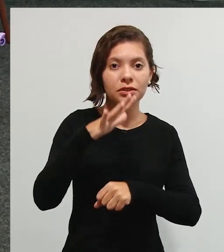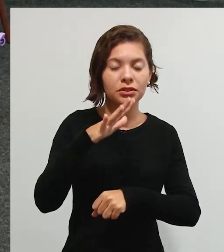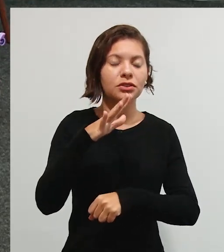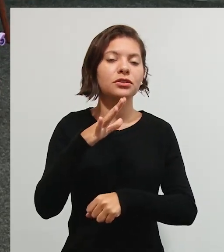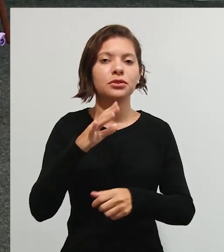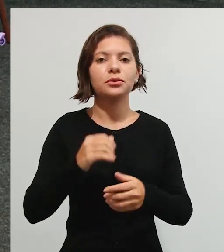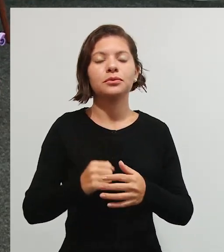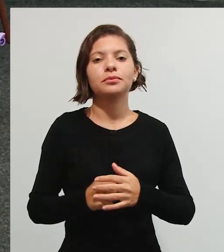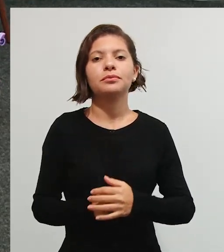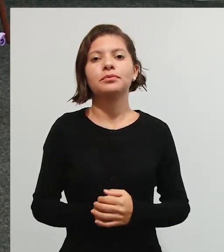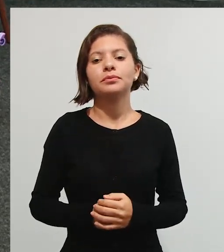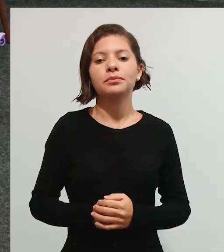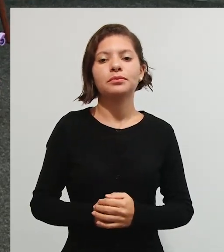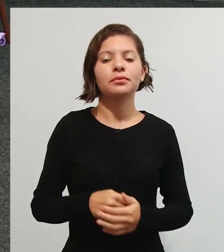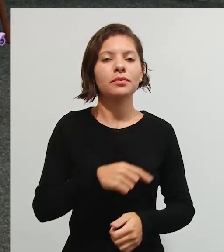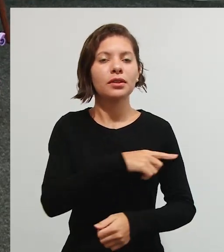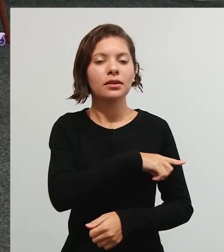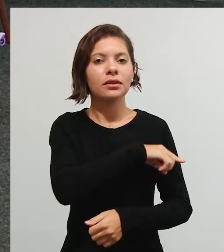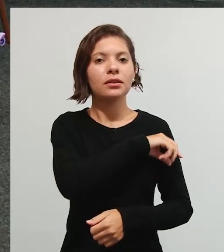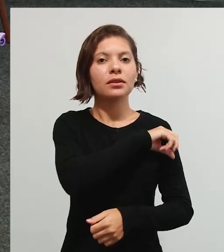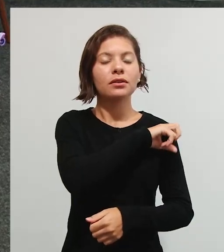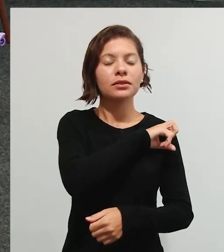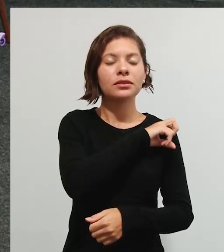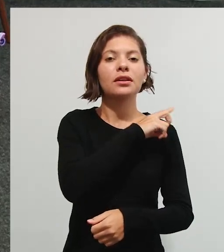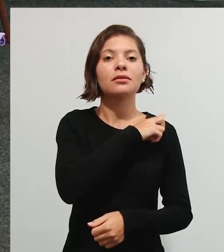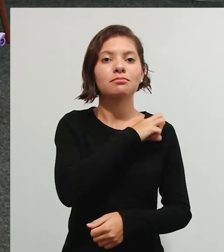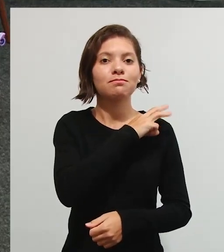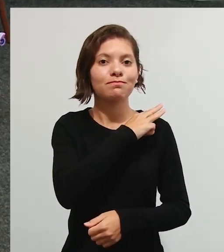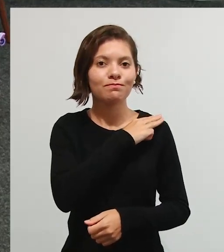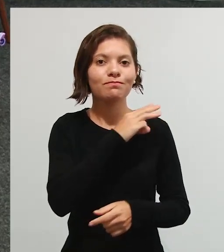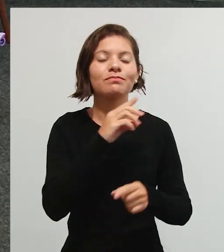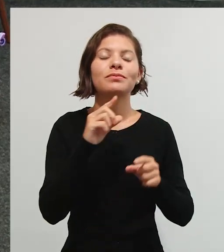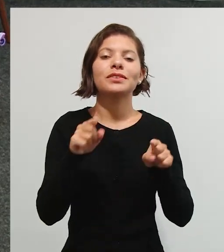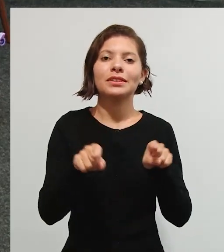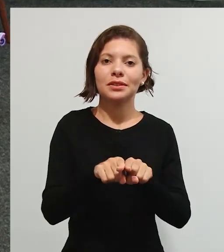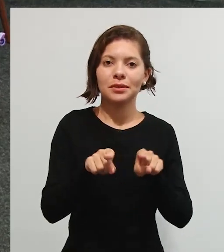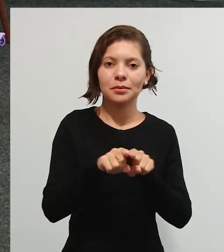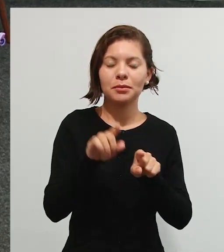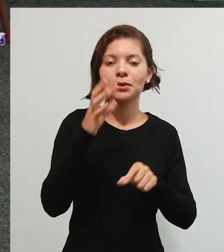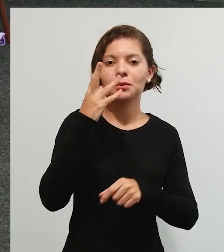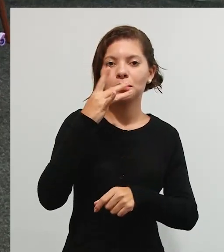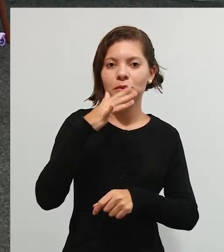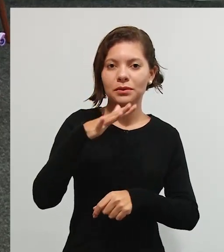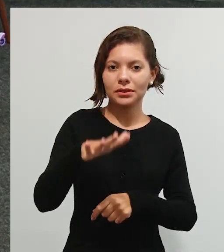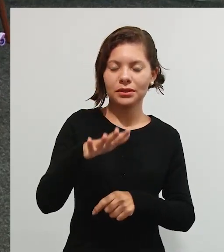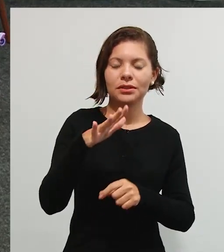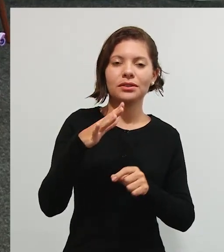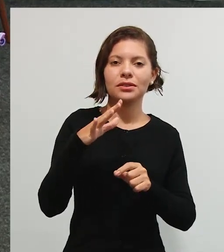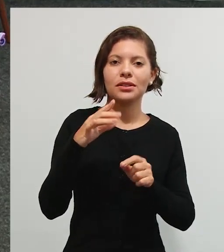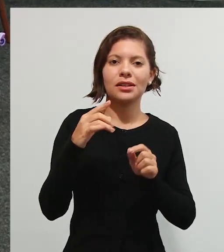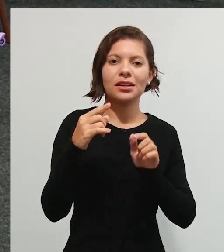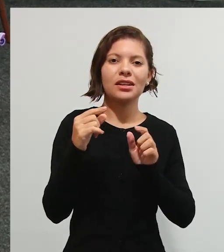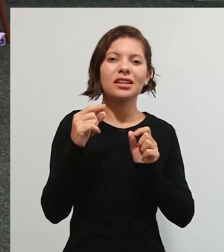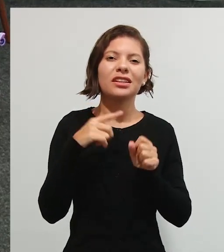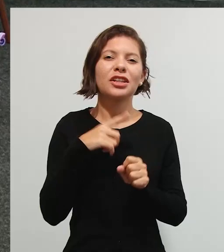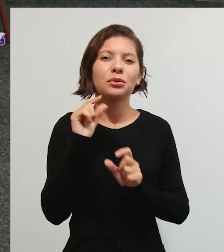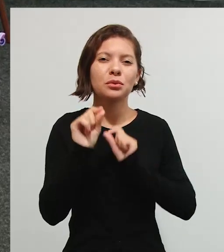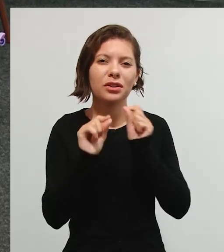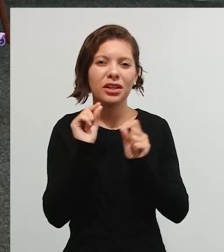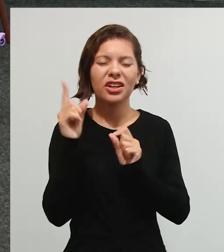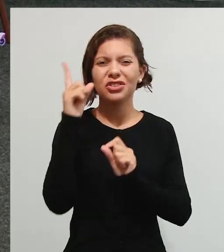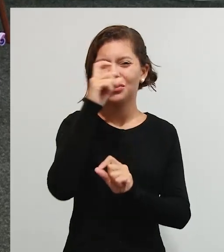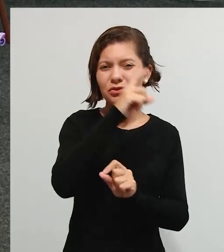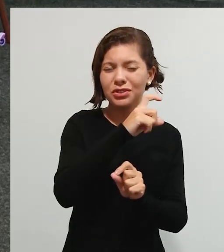ensino fundamental, séries iniciais e inclusive séries finais, quando as crianças apresentam ainda dificuldade